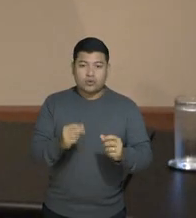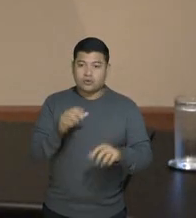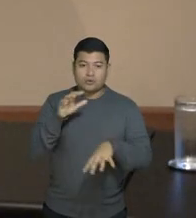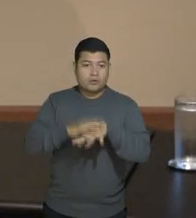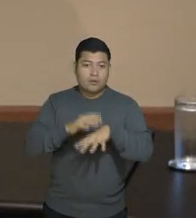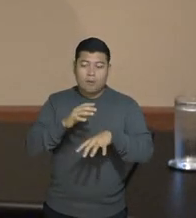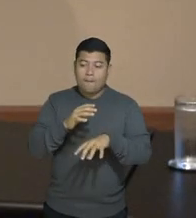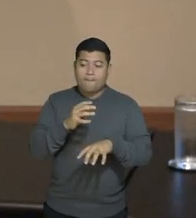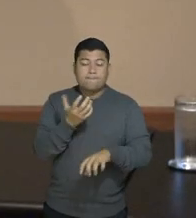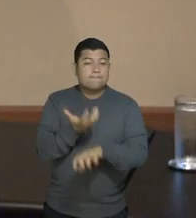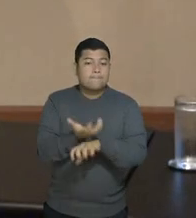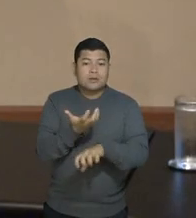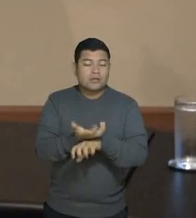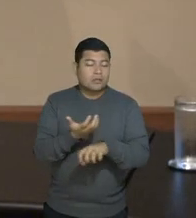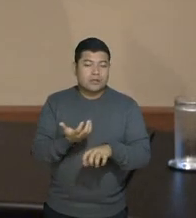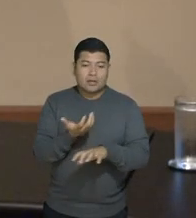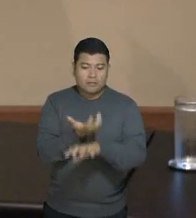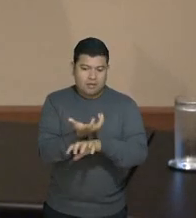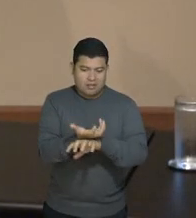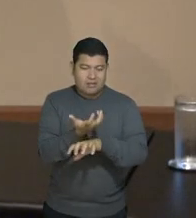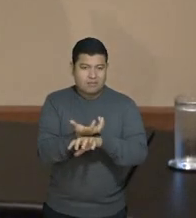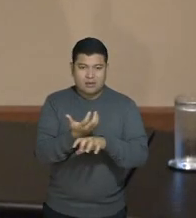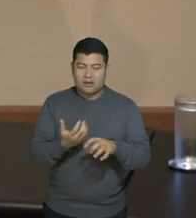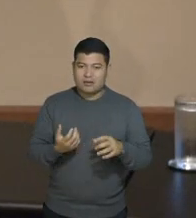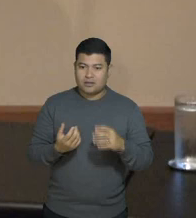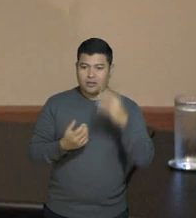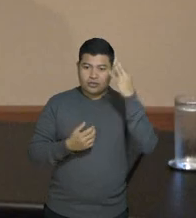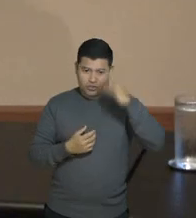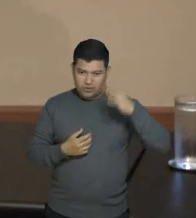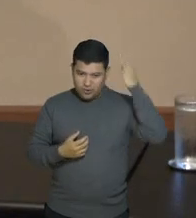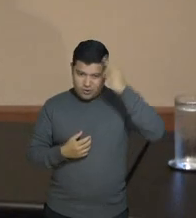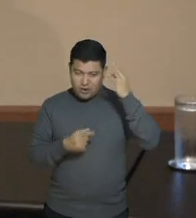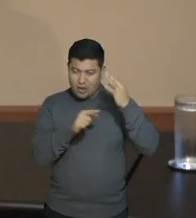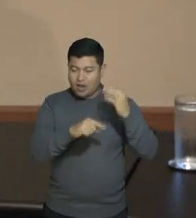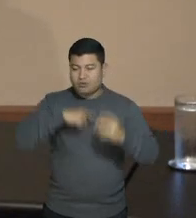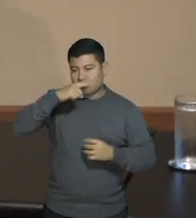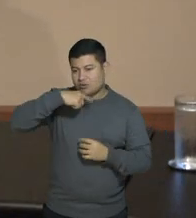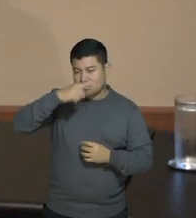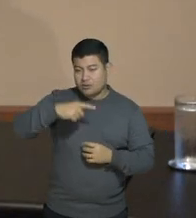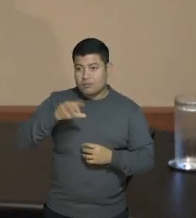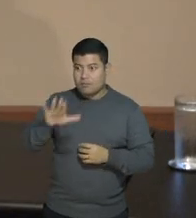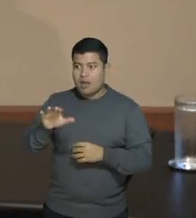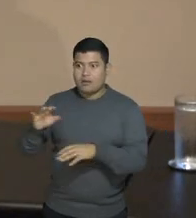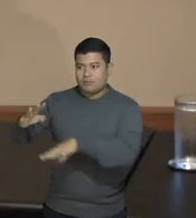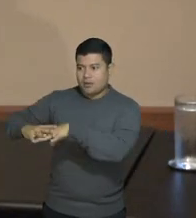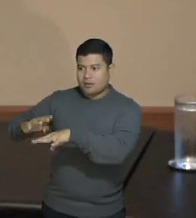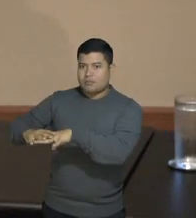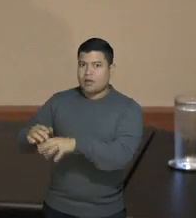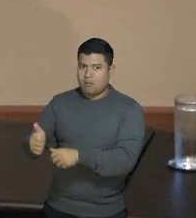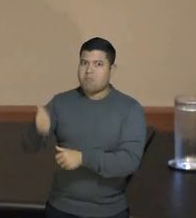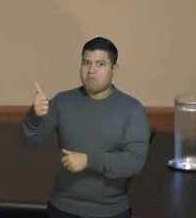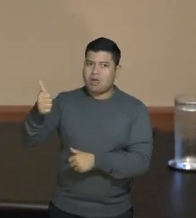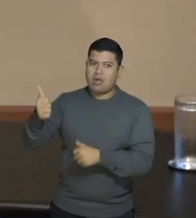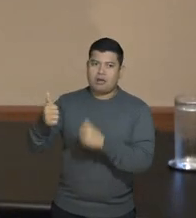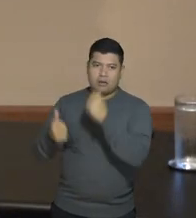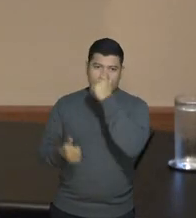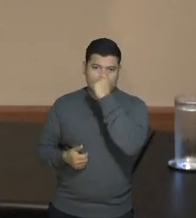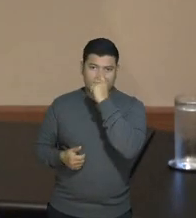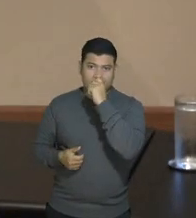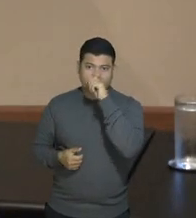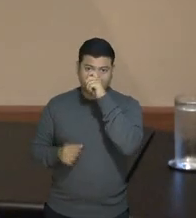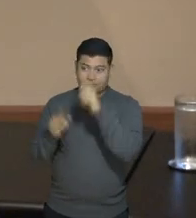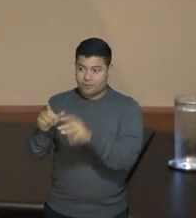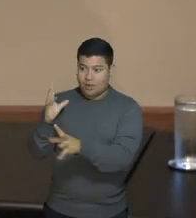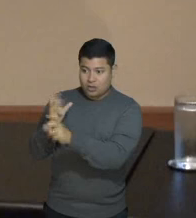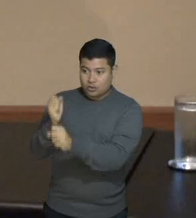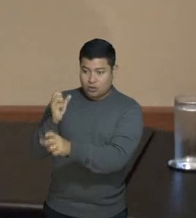Na matemática, ele é bom. Para fazer a interpretação do problema e para fazer as contas,